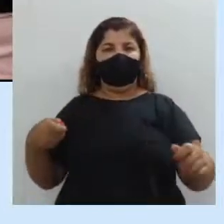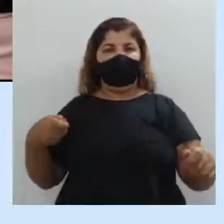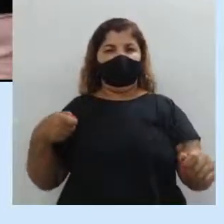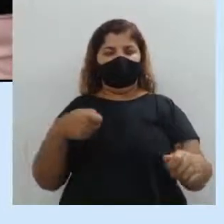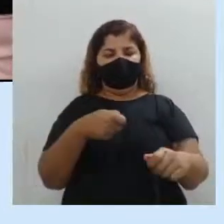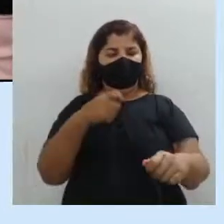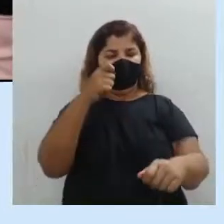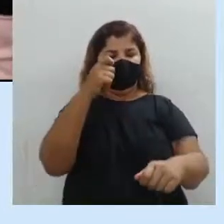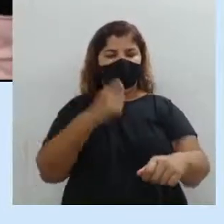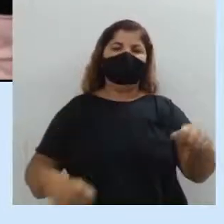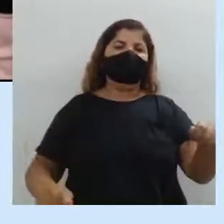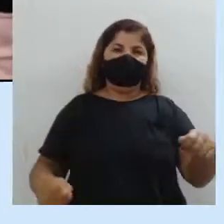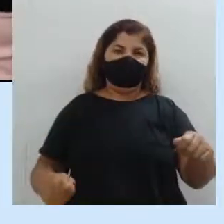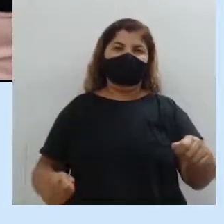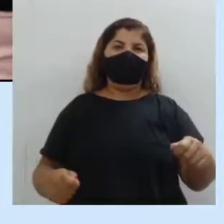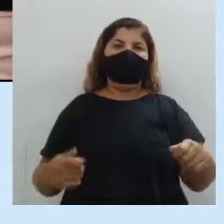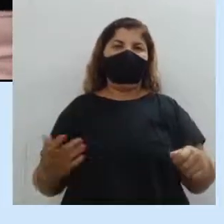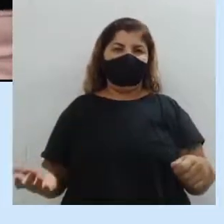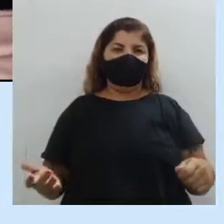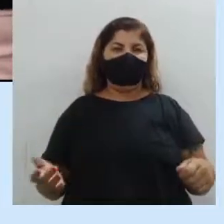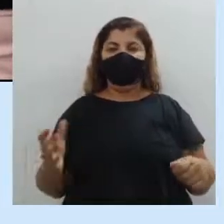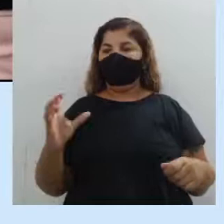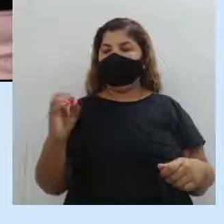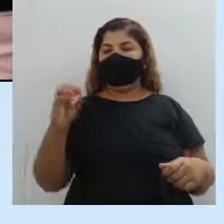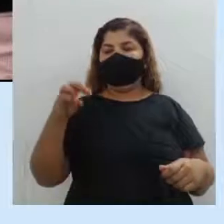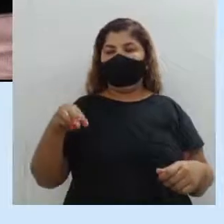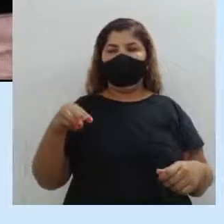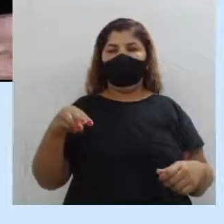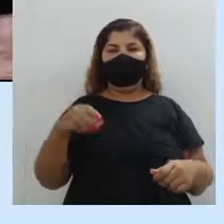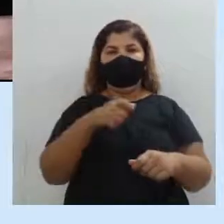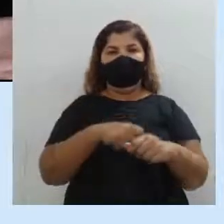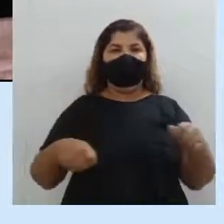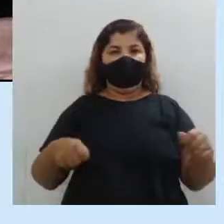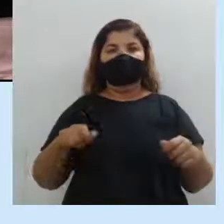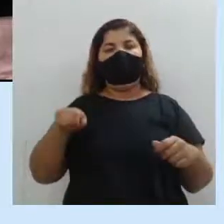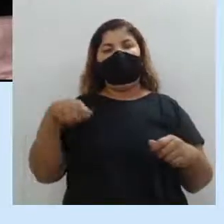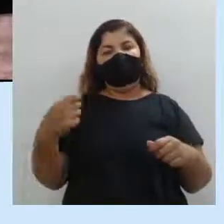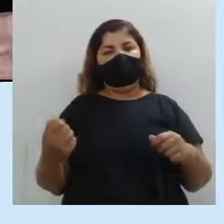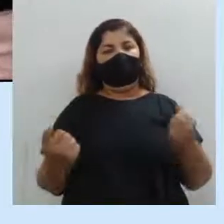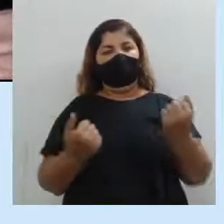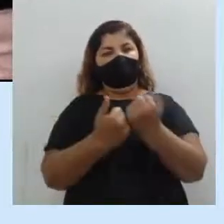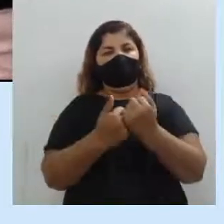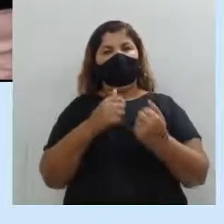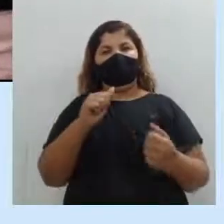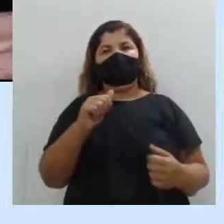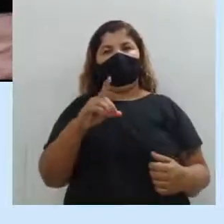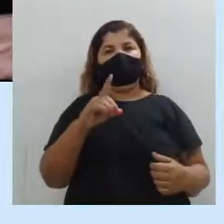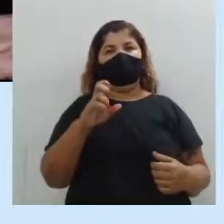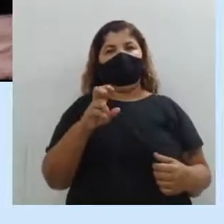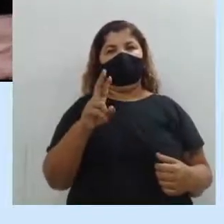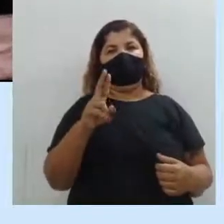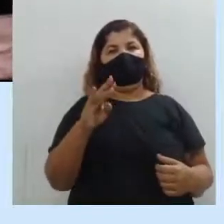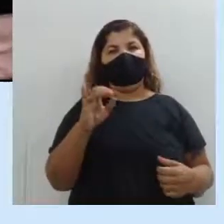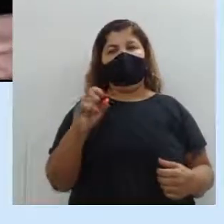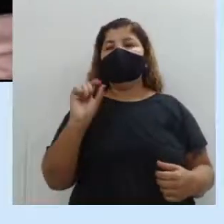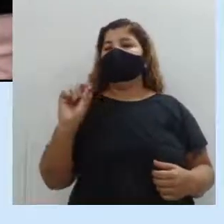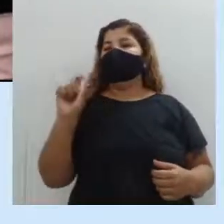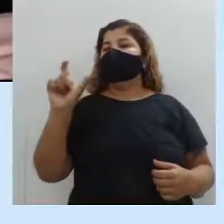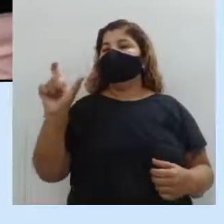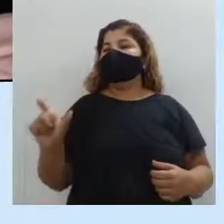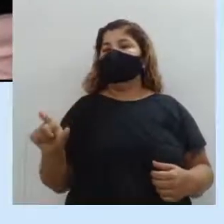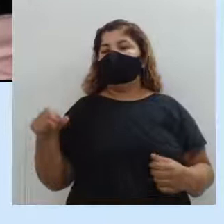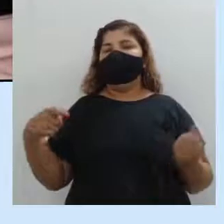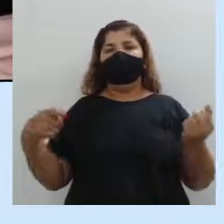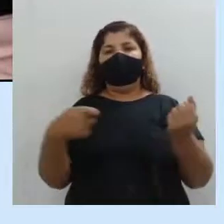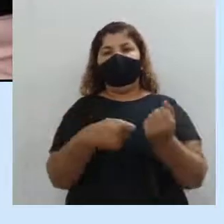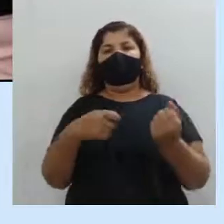Feriu-se com a faca. Esse com a faca é uma locução adverbial de instrumento.